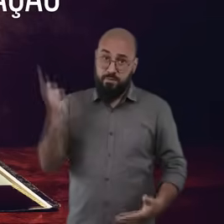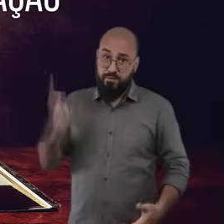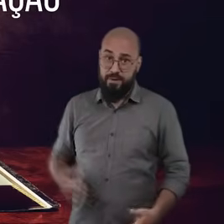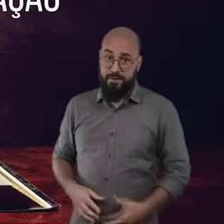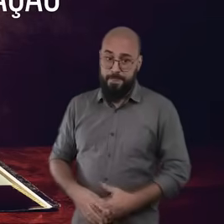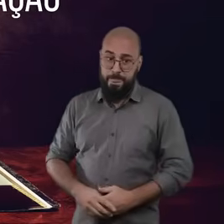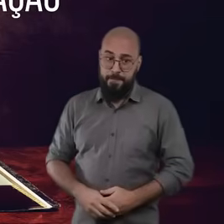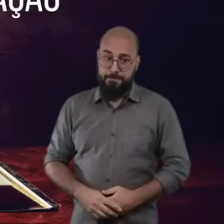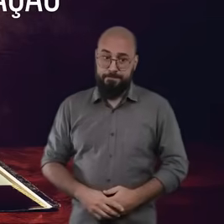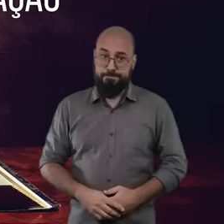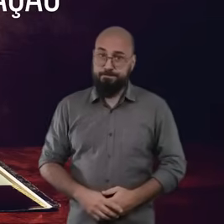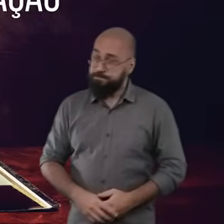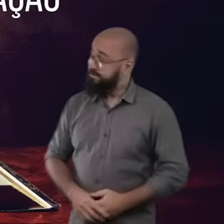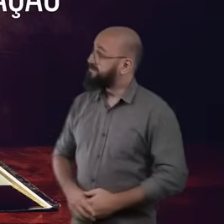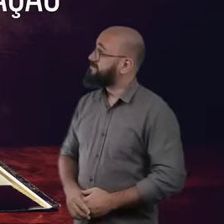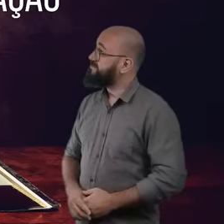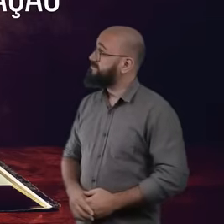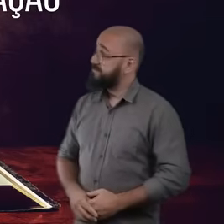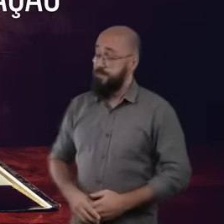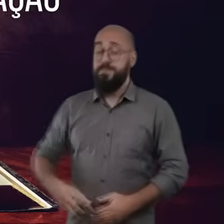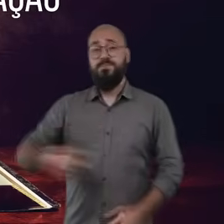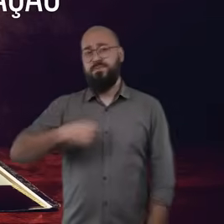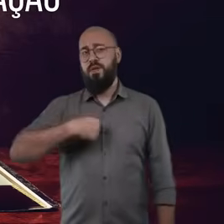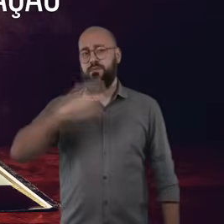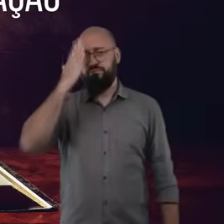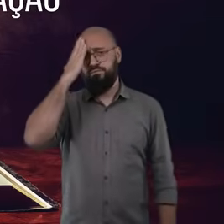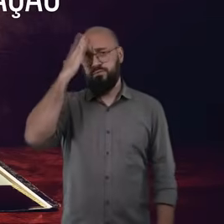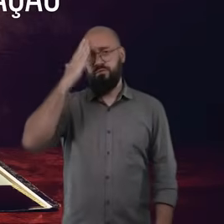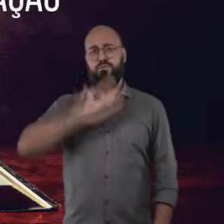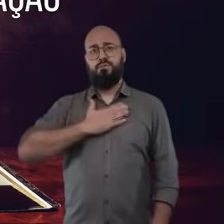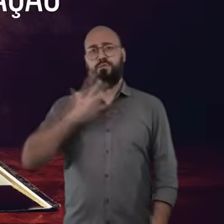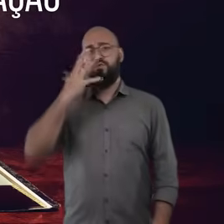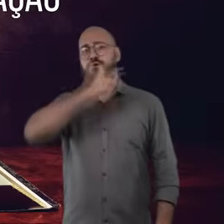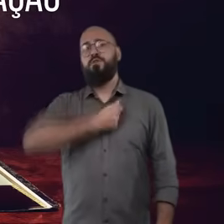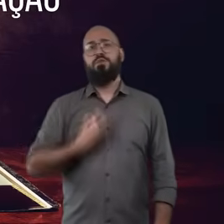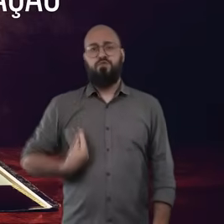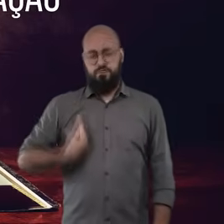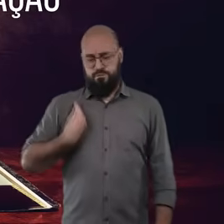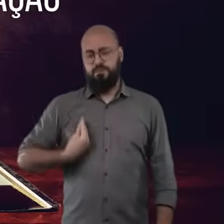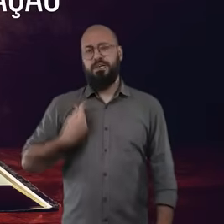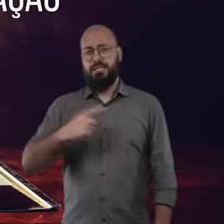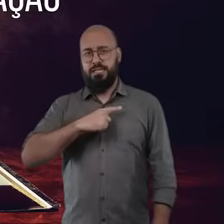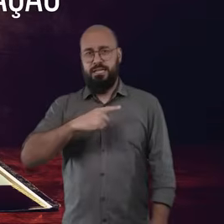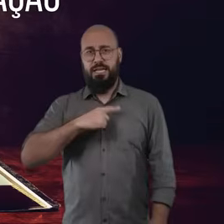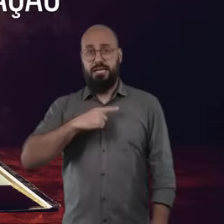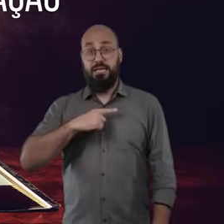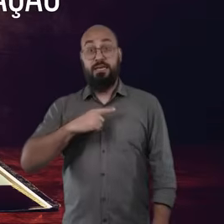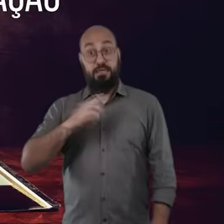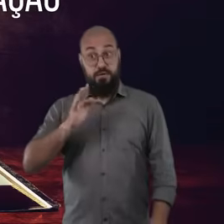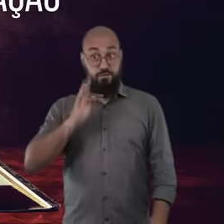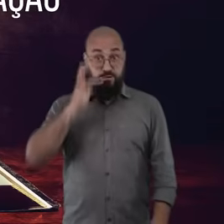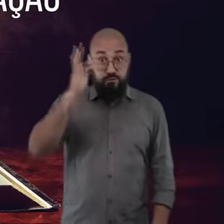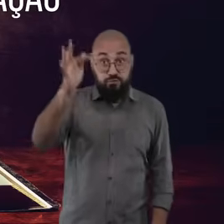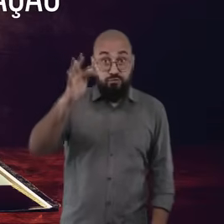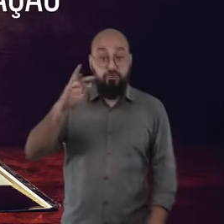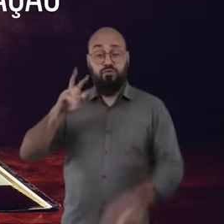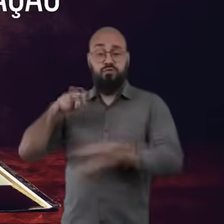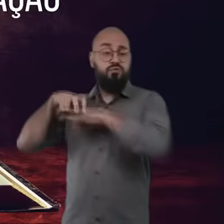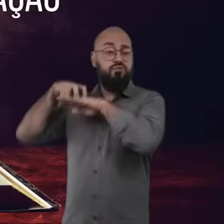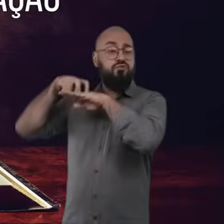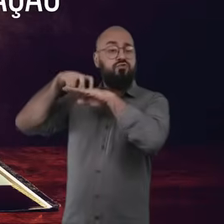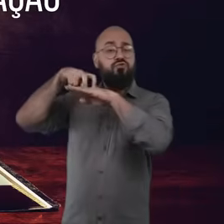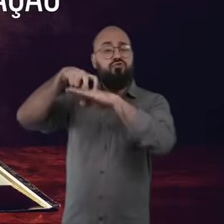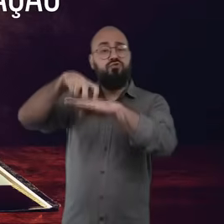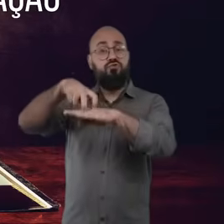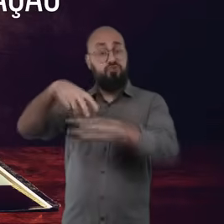juntos? Porque eu sei que o meu Redentor vive, e por fim se levantará sobre a terra. Eu o